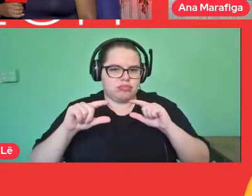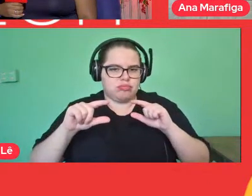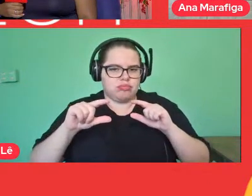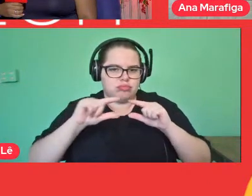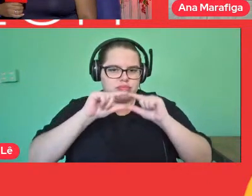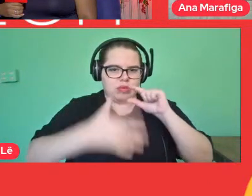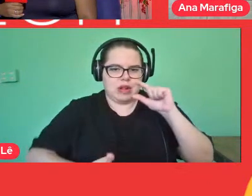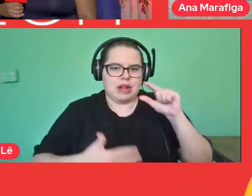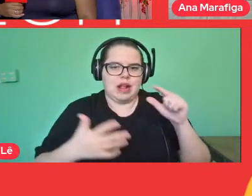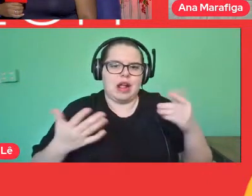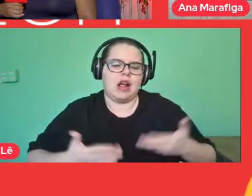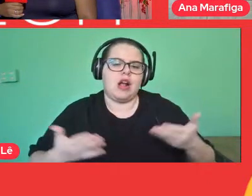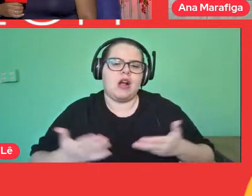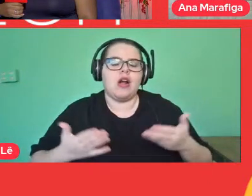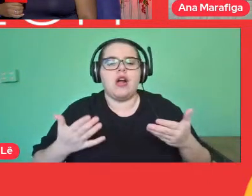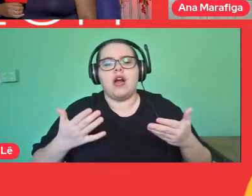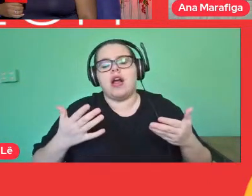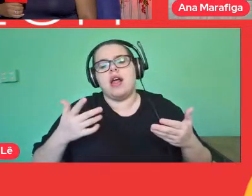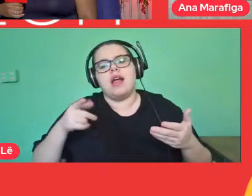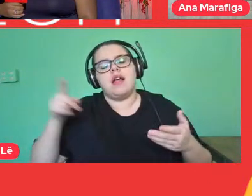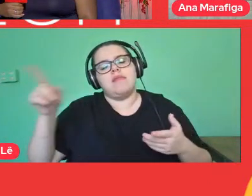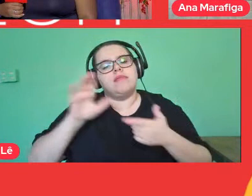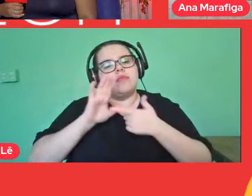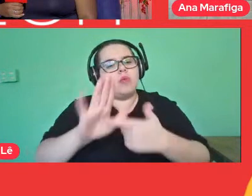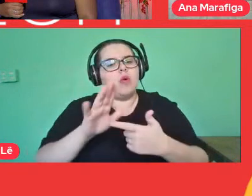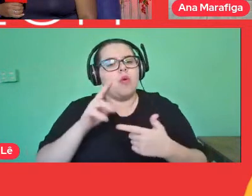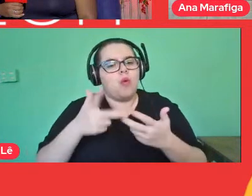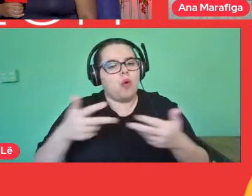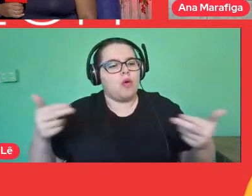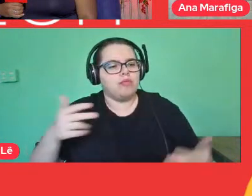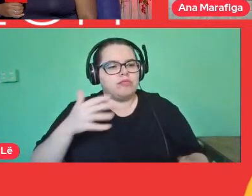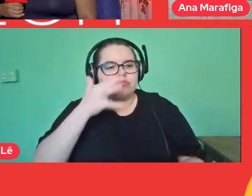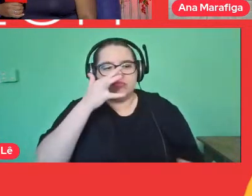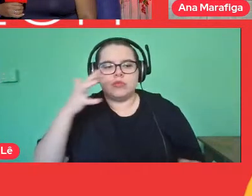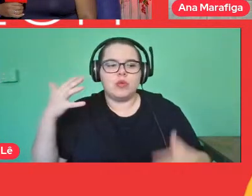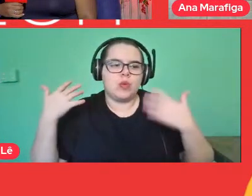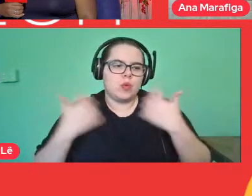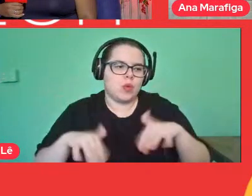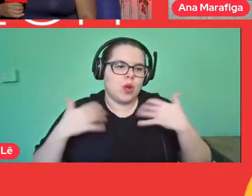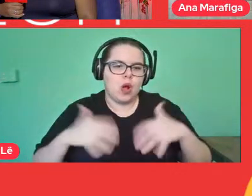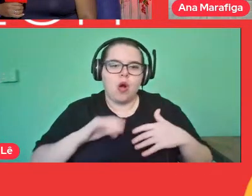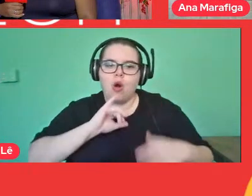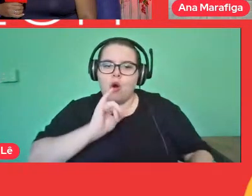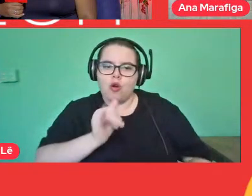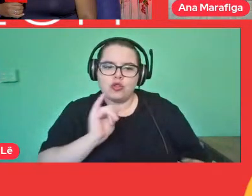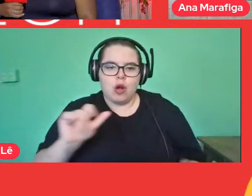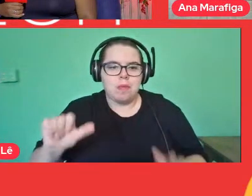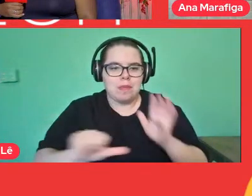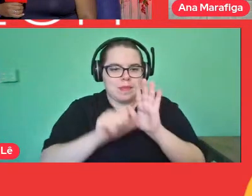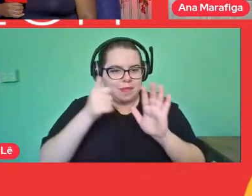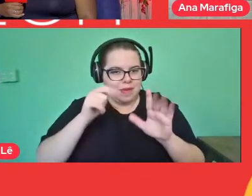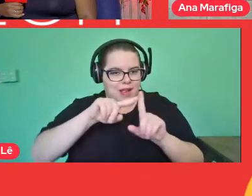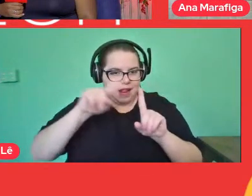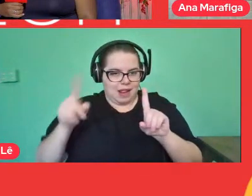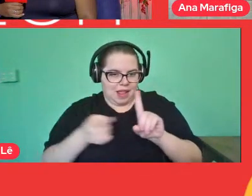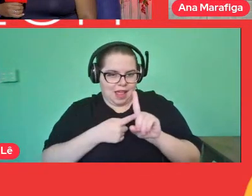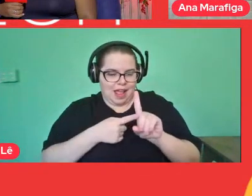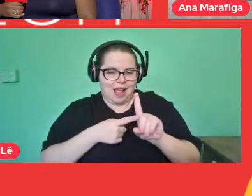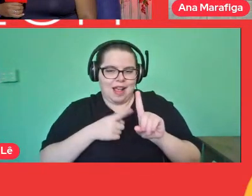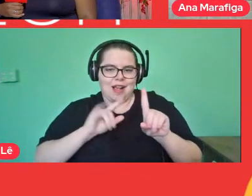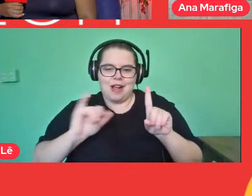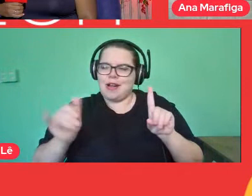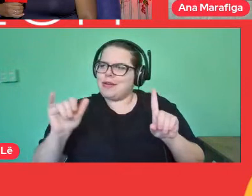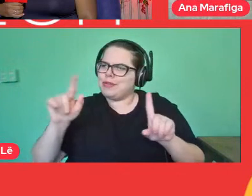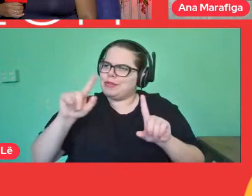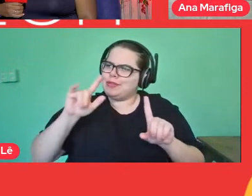acho que para a Latin America, e ela falou uma coisa que eu achei incrível. Ela falou assim, olha, quando ela contou pela primeira vez que ela estava grávida no trabalho para o